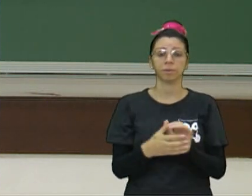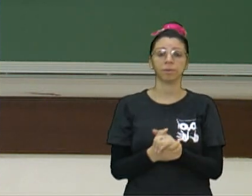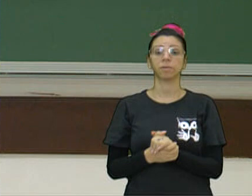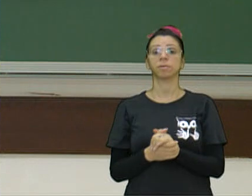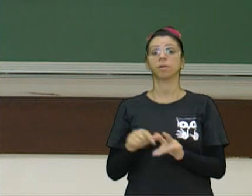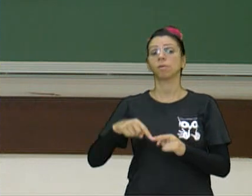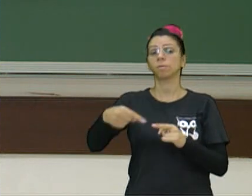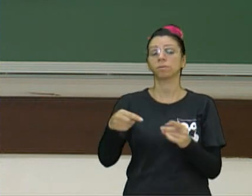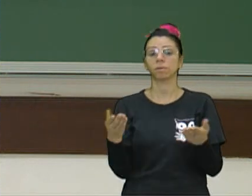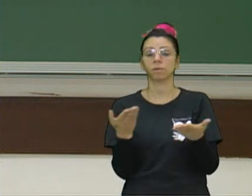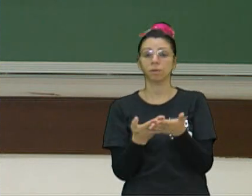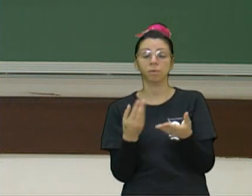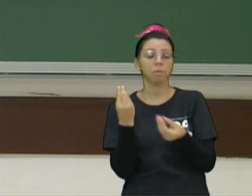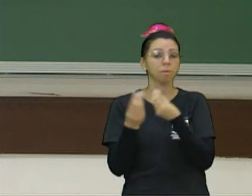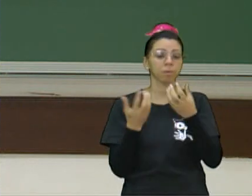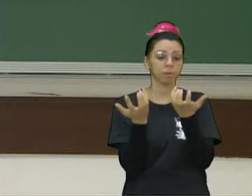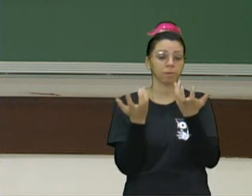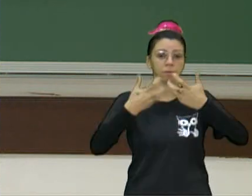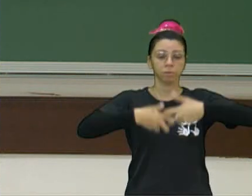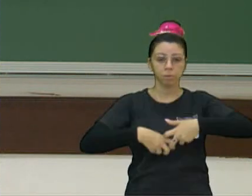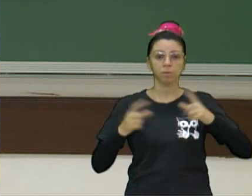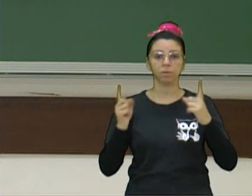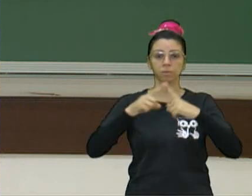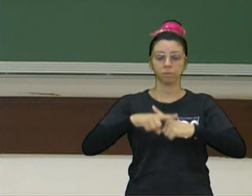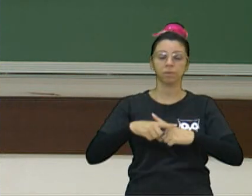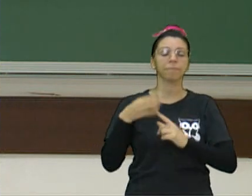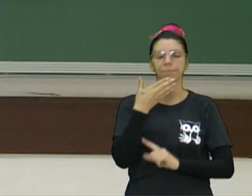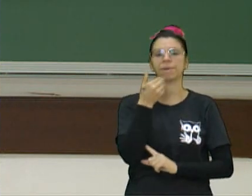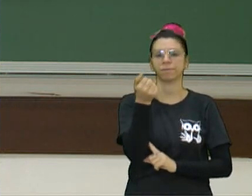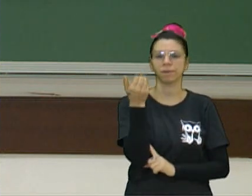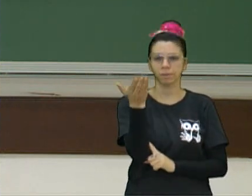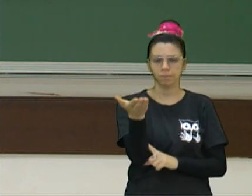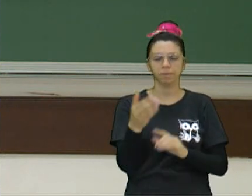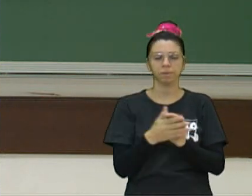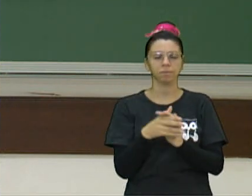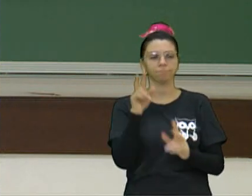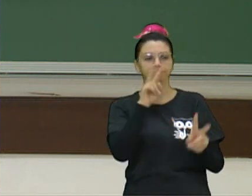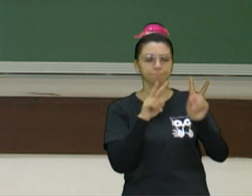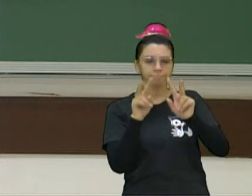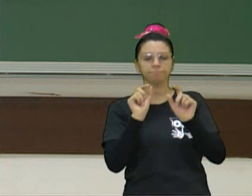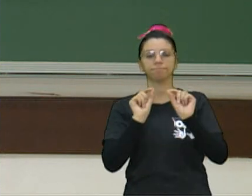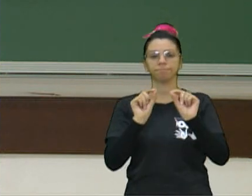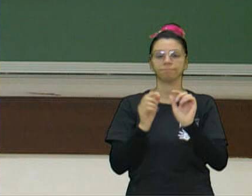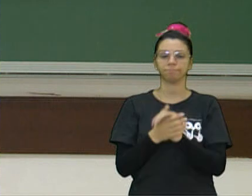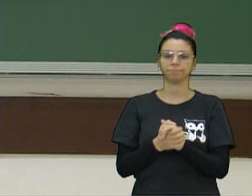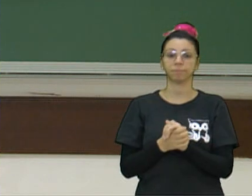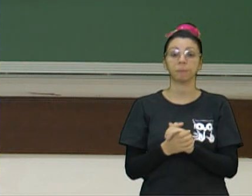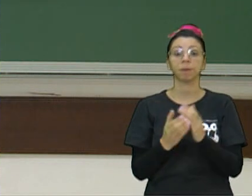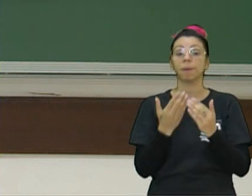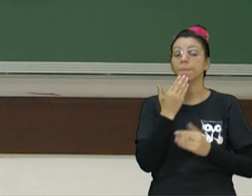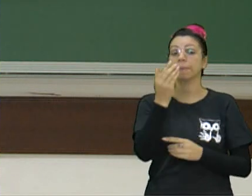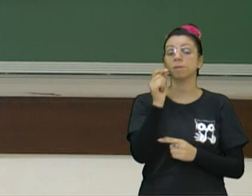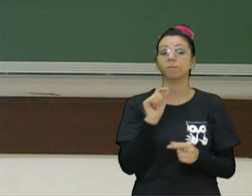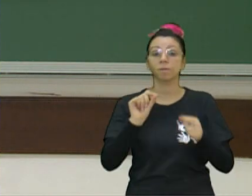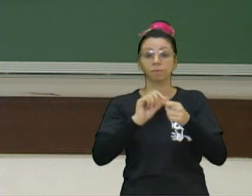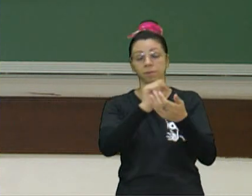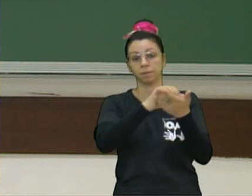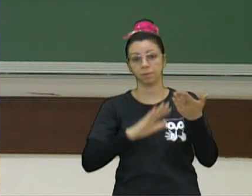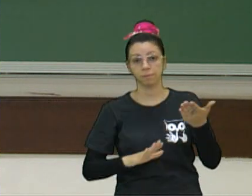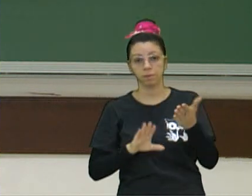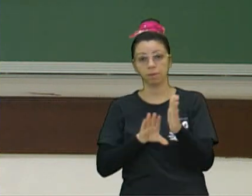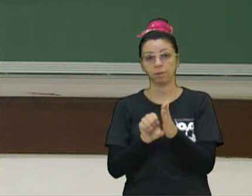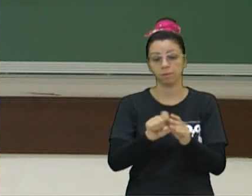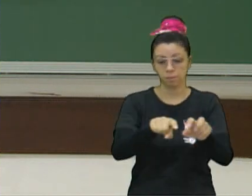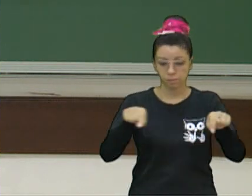funciona o Taekwondo, a luta do Taekwondo, né, que daí vai ficar mais fácil para vocês visualizarem também. Então peço que realize as atividades no Classroom